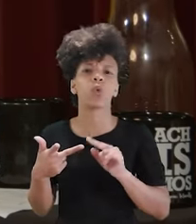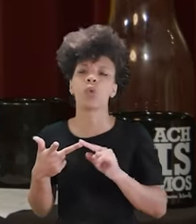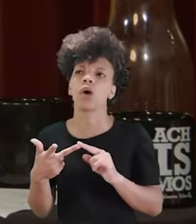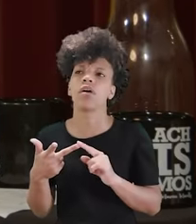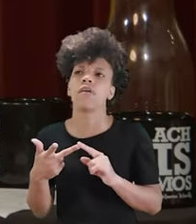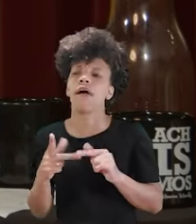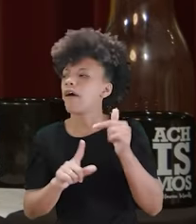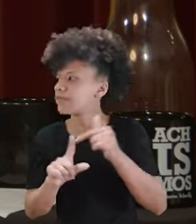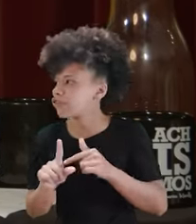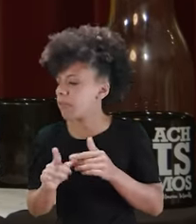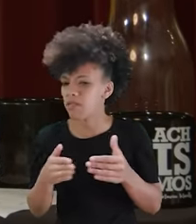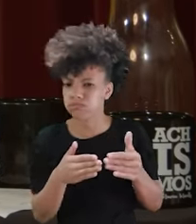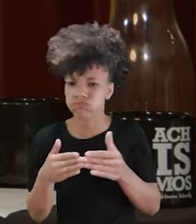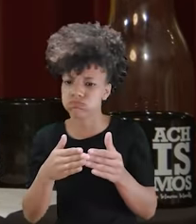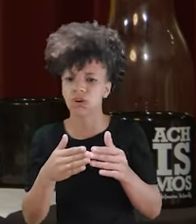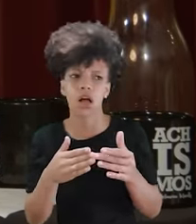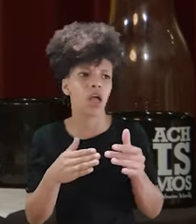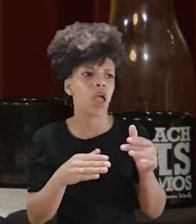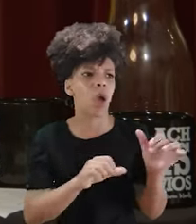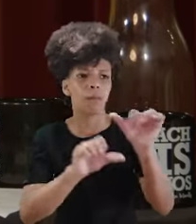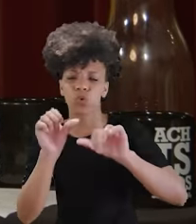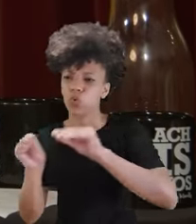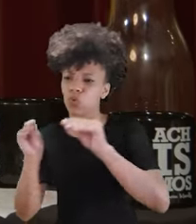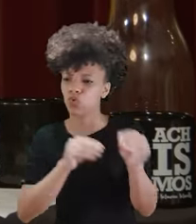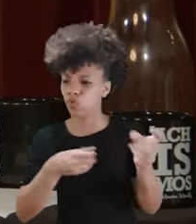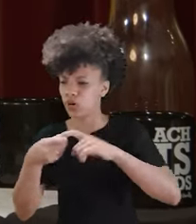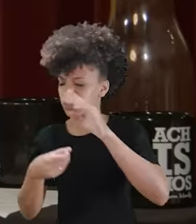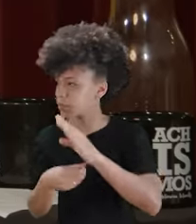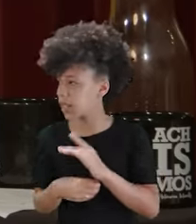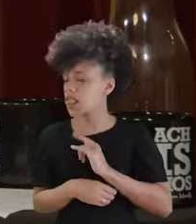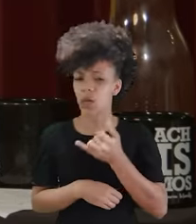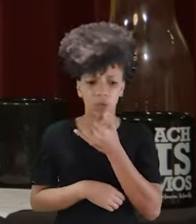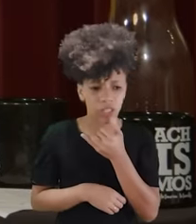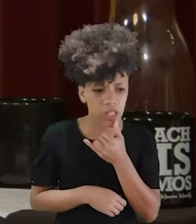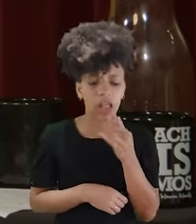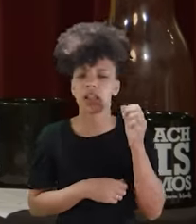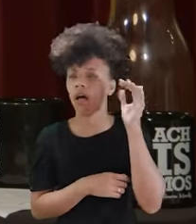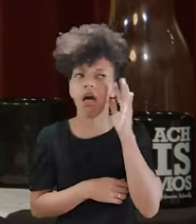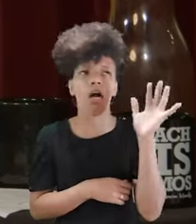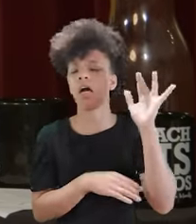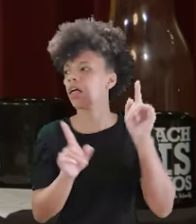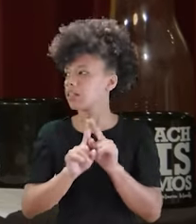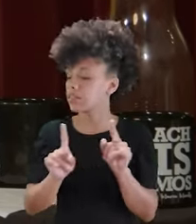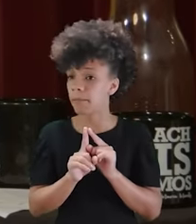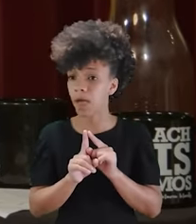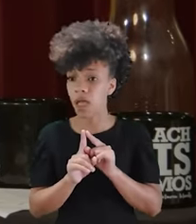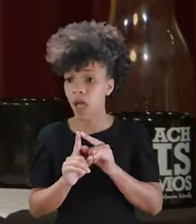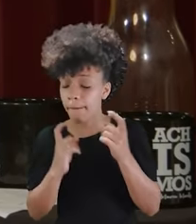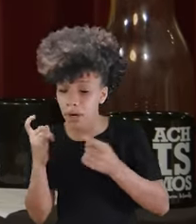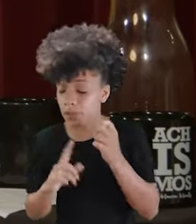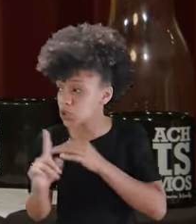tem uma tristeza de alienação tem uma questão social diferente tem uma antropologia acho isso muito rico e eu queria parabenizar